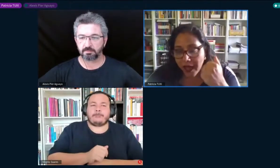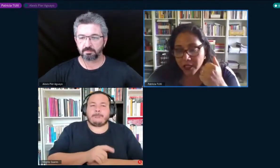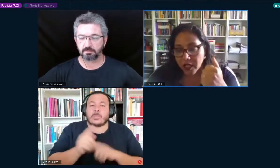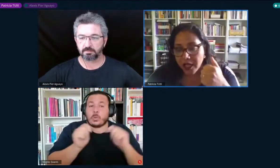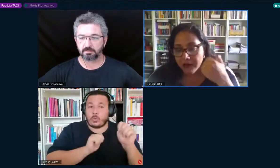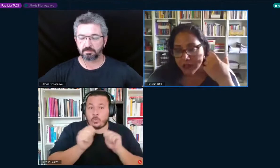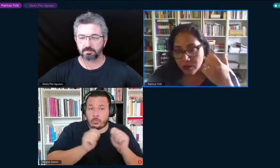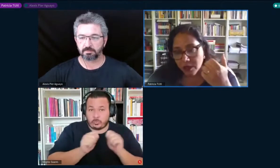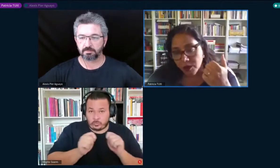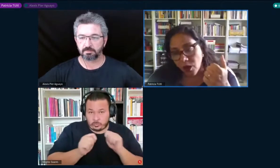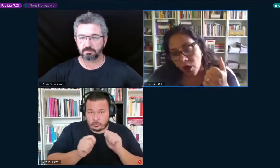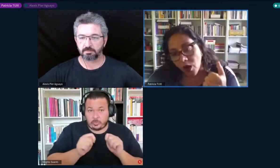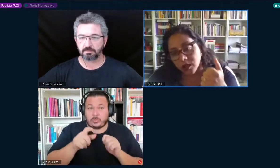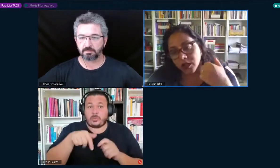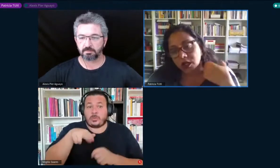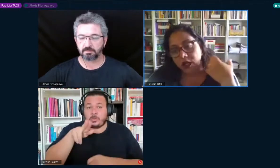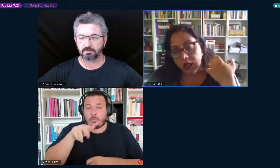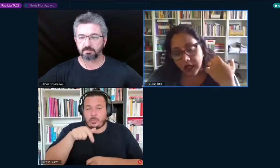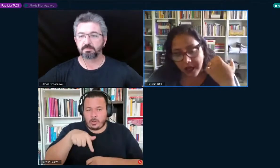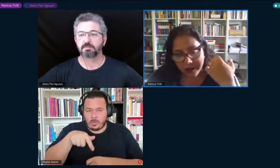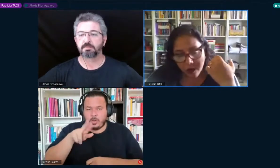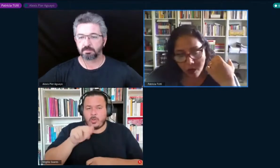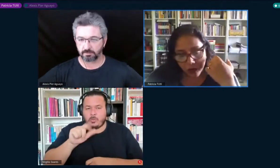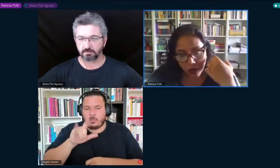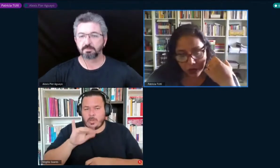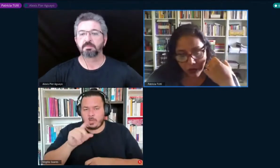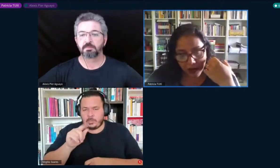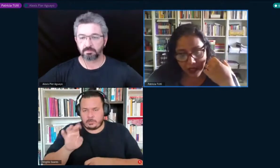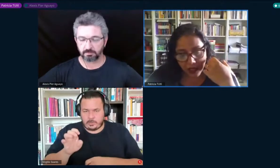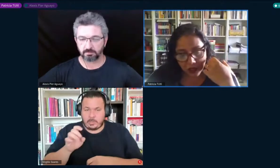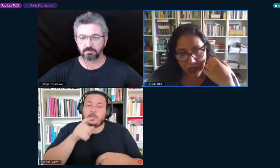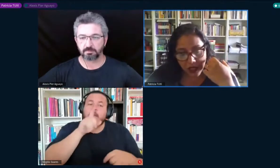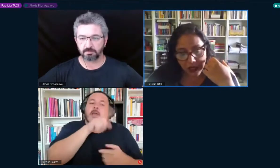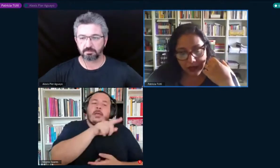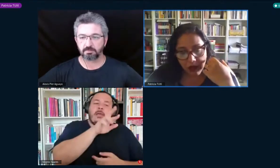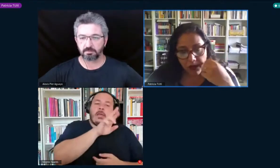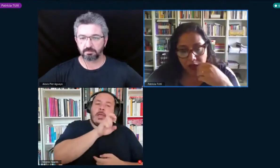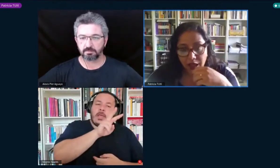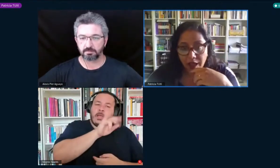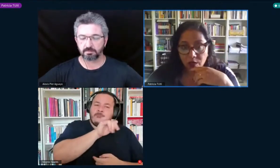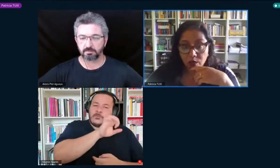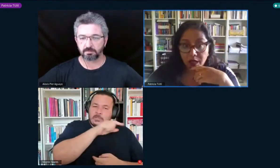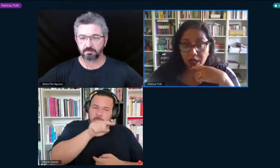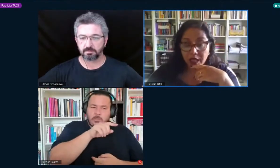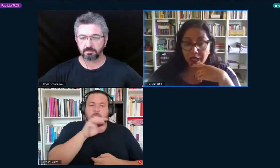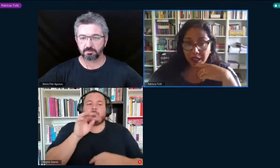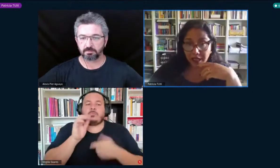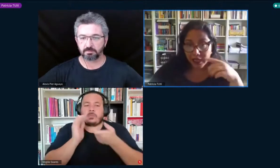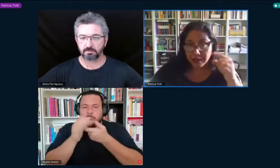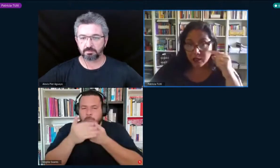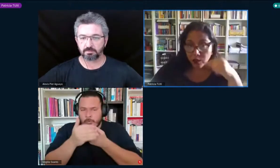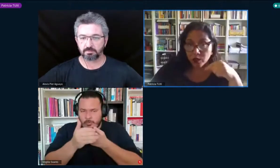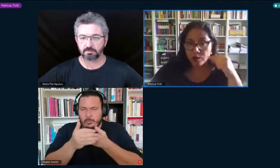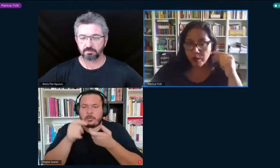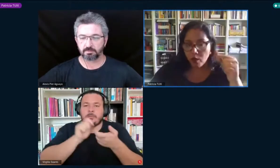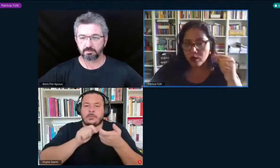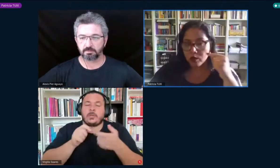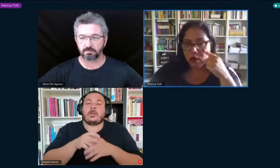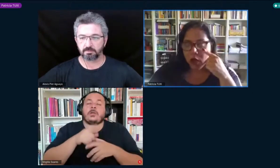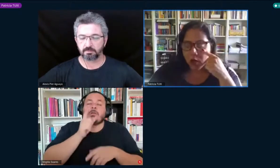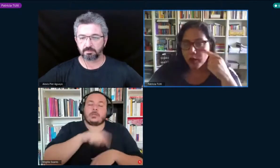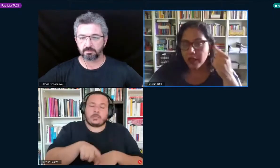Controle de qualidade, né? Revisão terminológica e esse controle de qualidade. Então, eu entendo que nesses